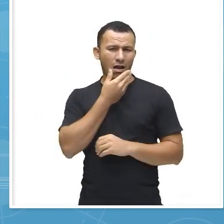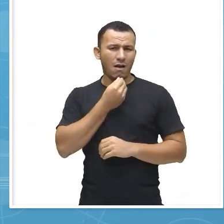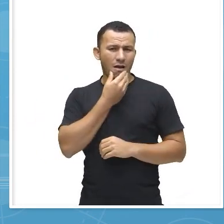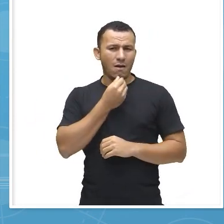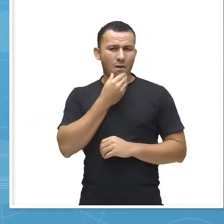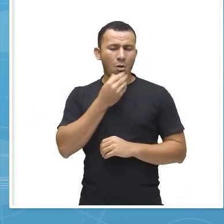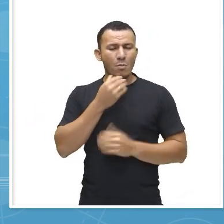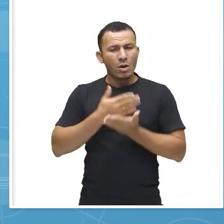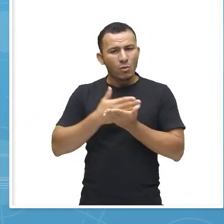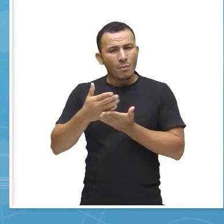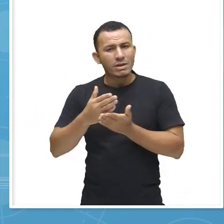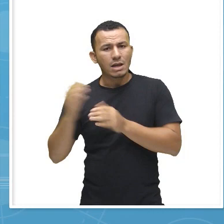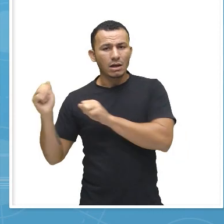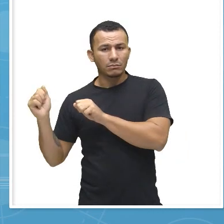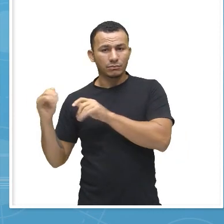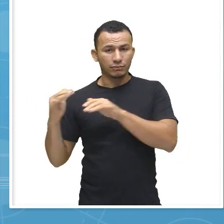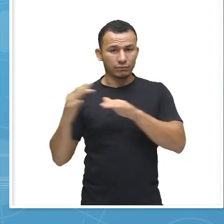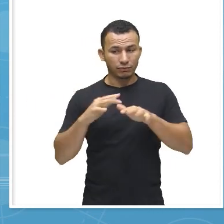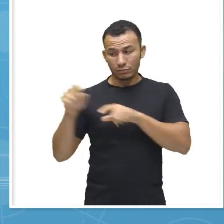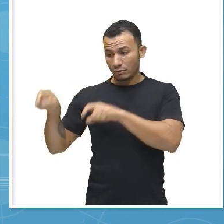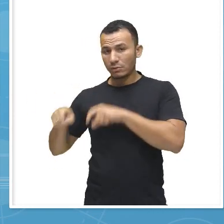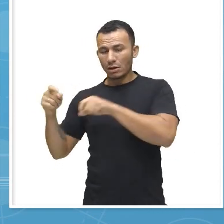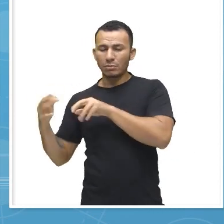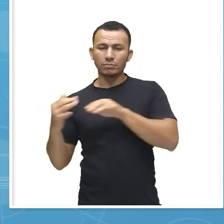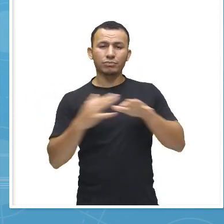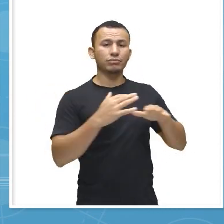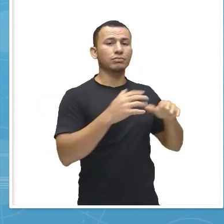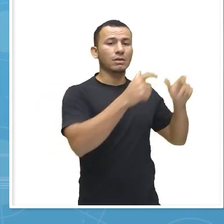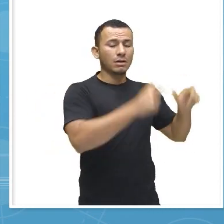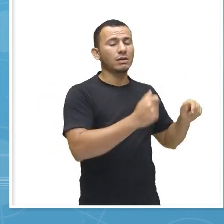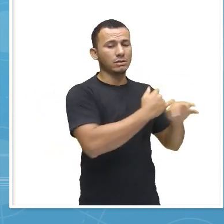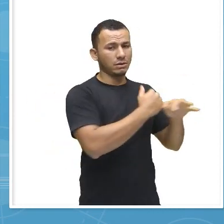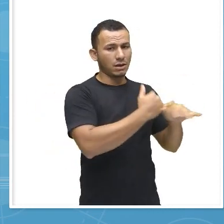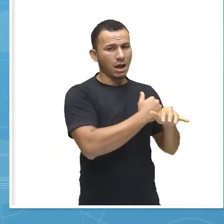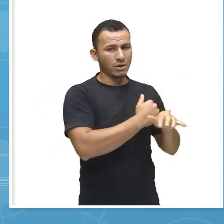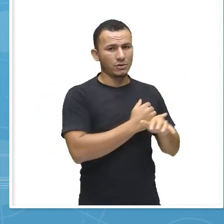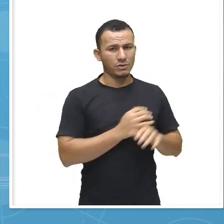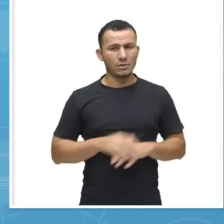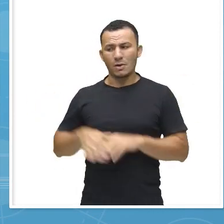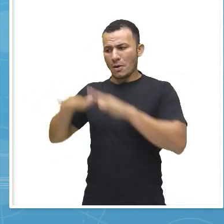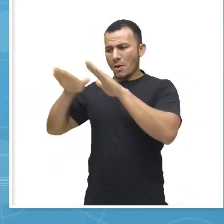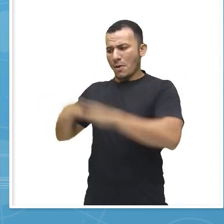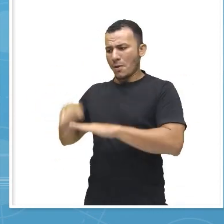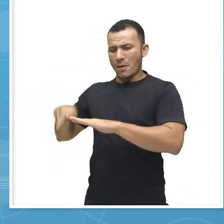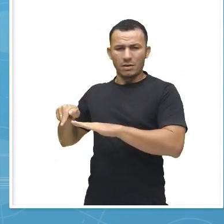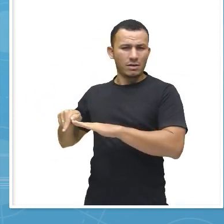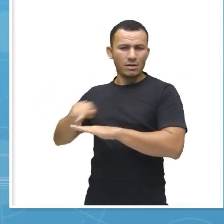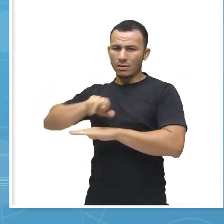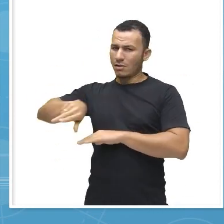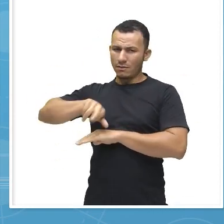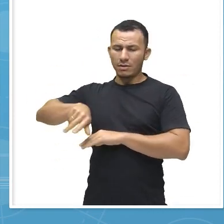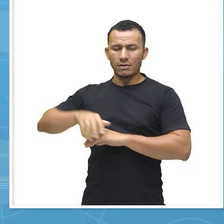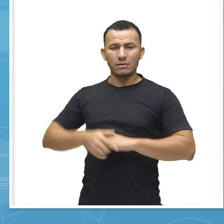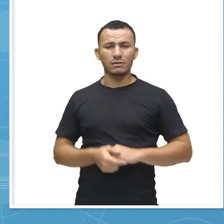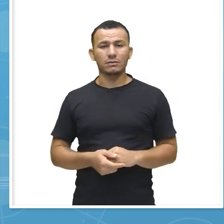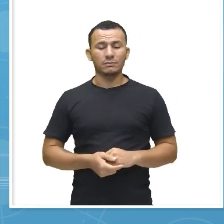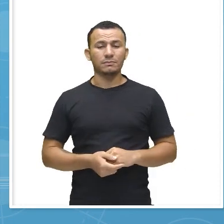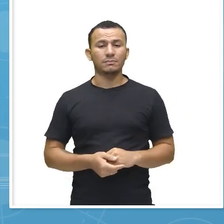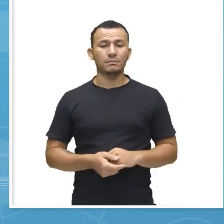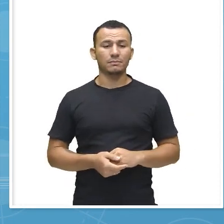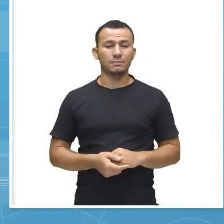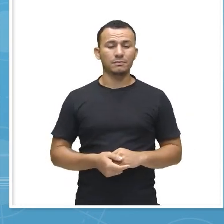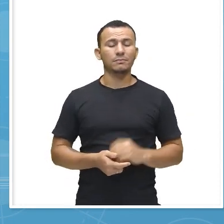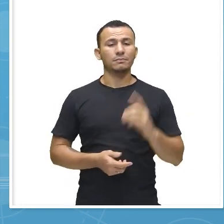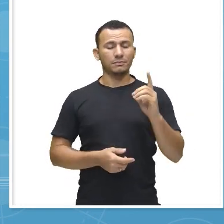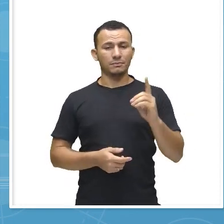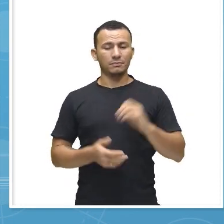ele começa a migrar da área do campo para a cidade, então ele não vai se fixar à terra, não é isso? D,